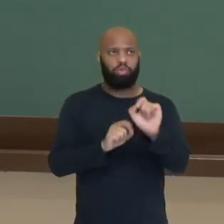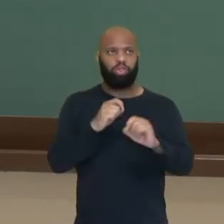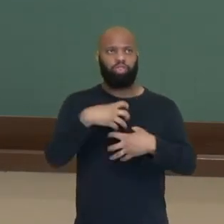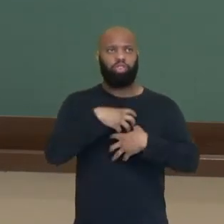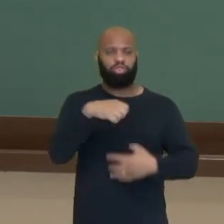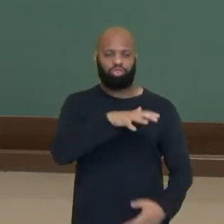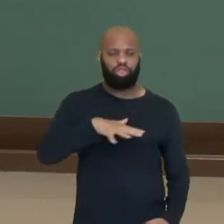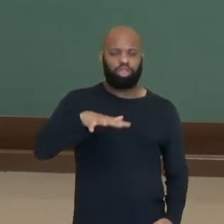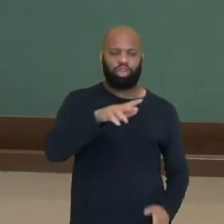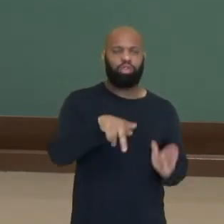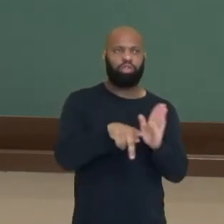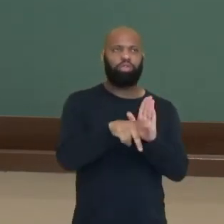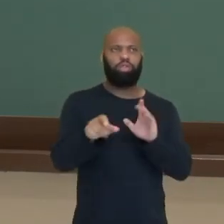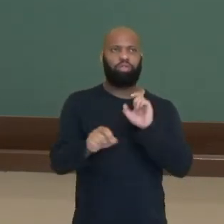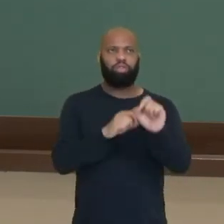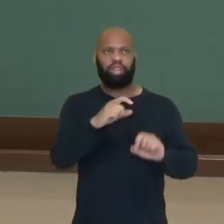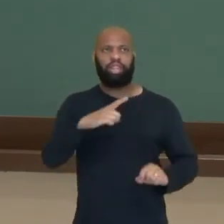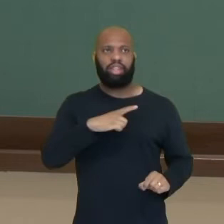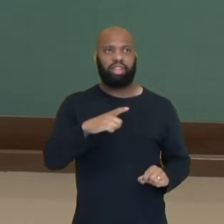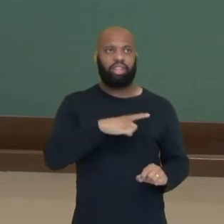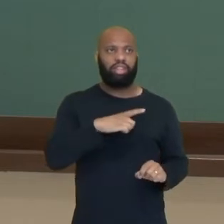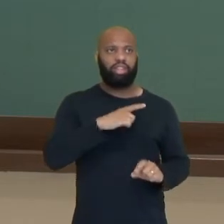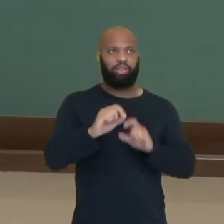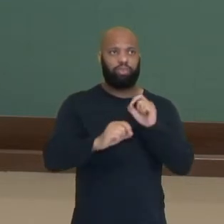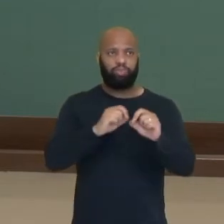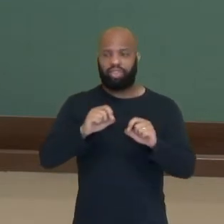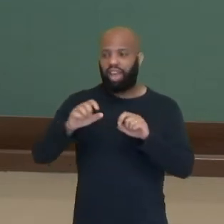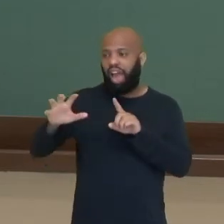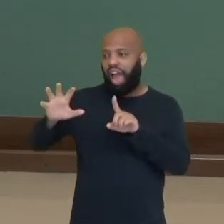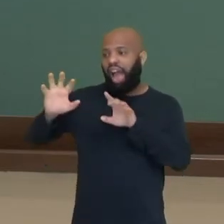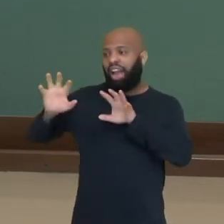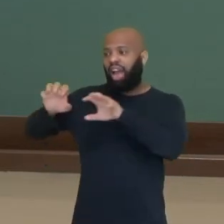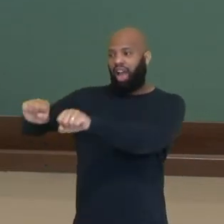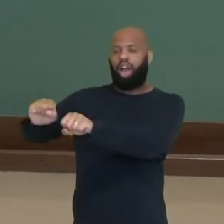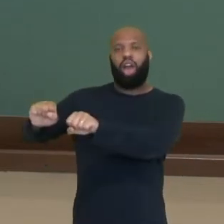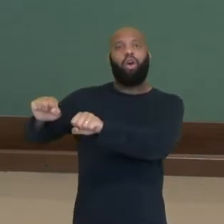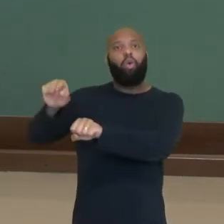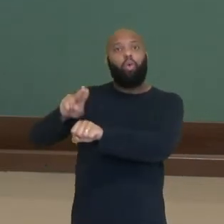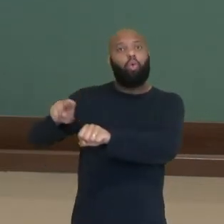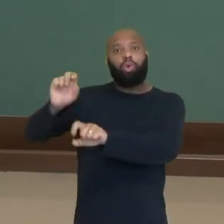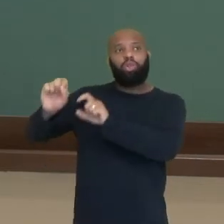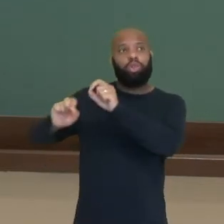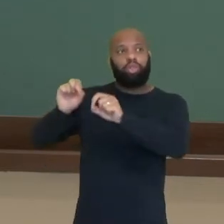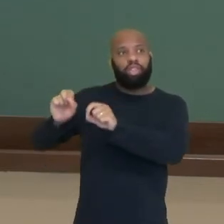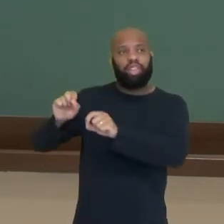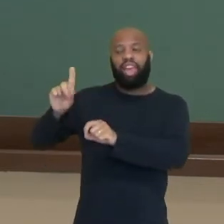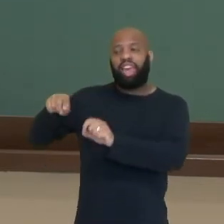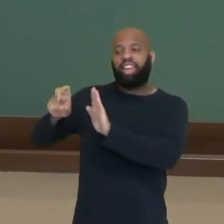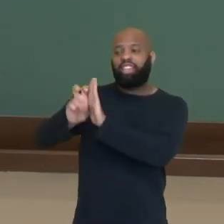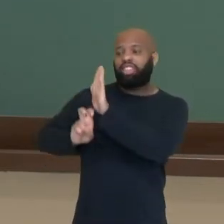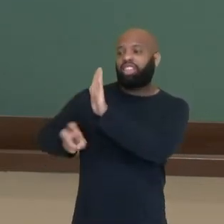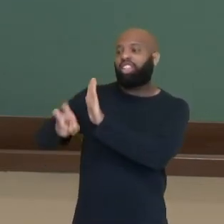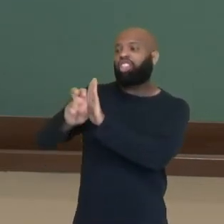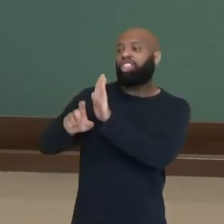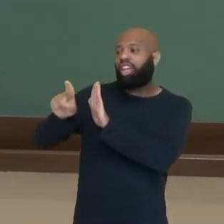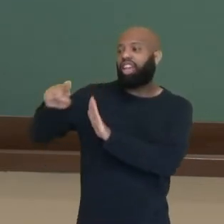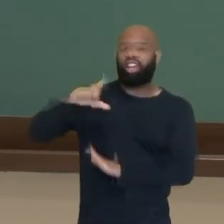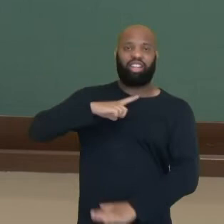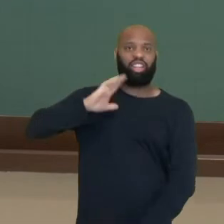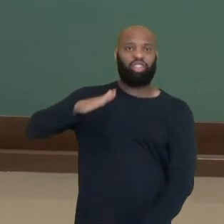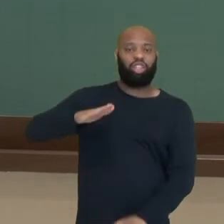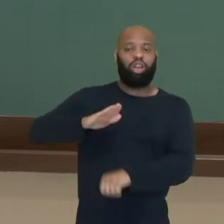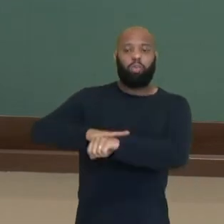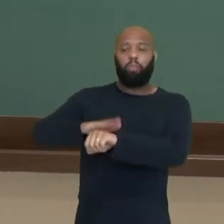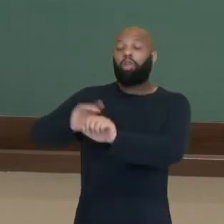genérico de agarrar e atirar o oponente, utilizando-se precisamente a energia que esse depende no